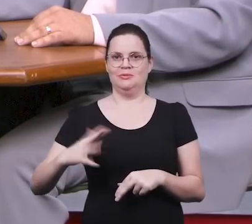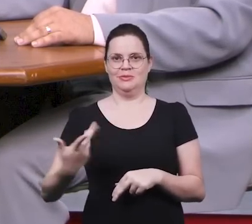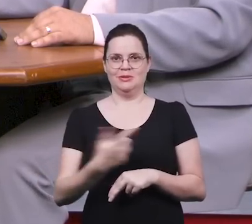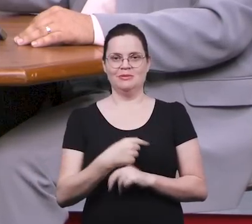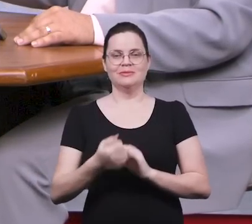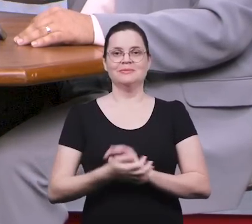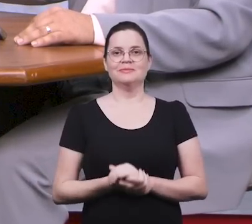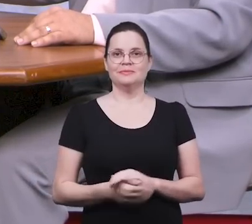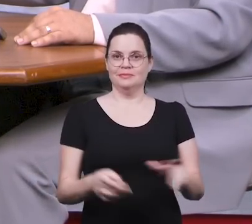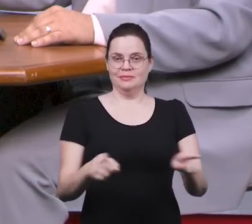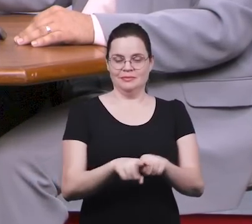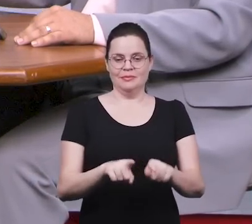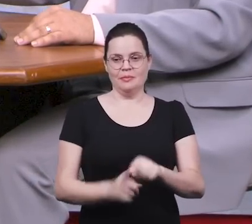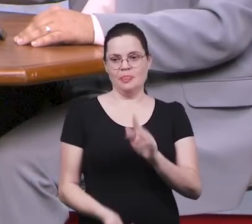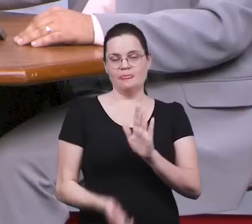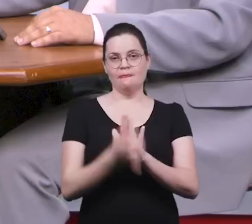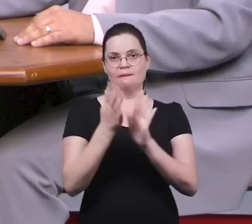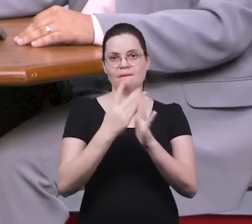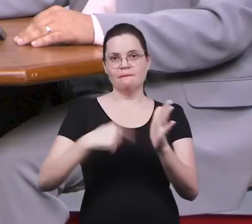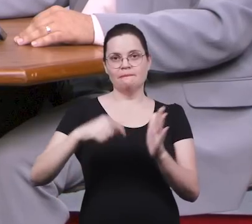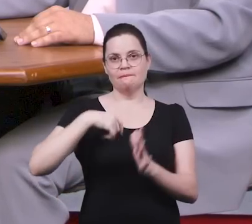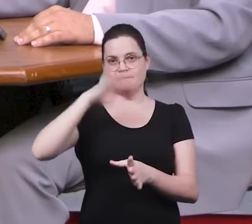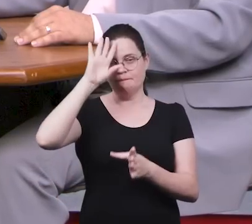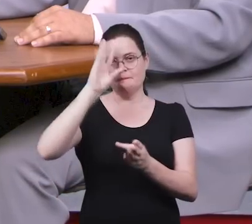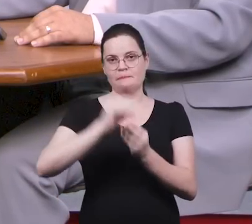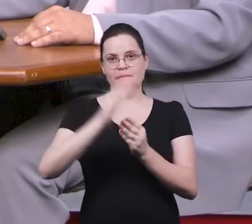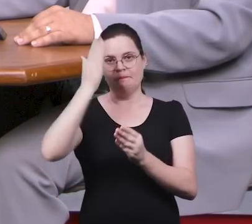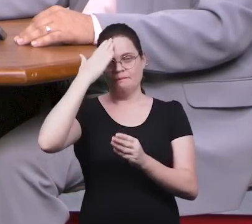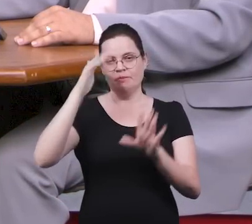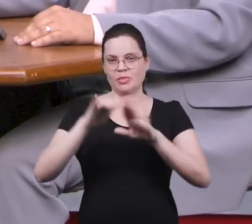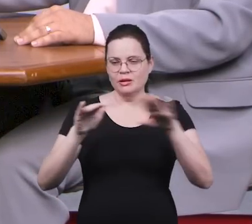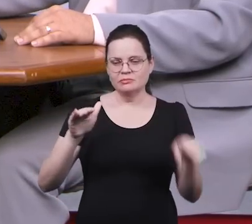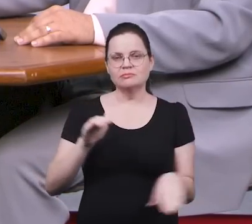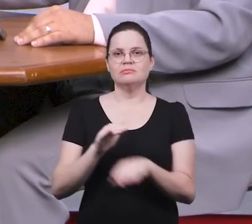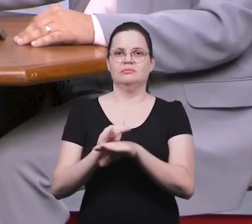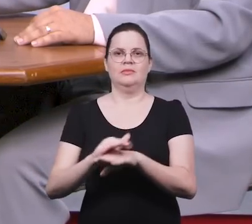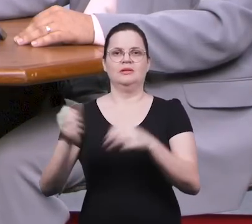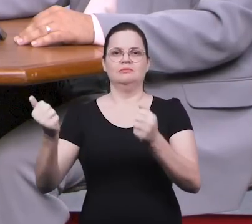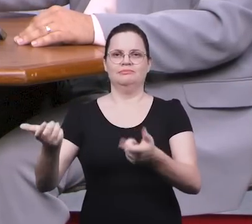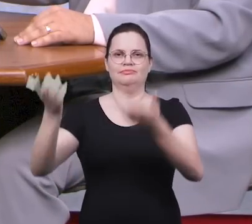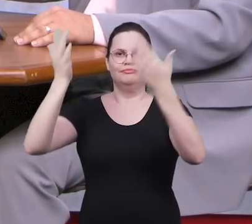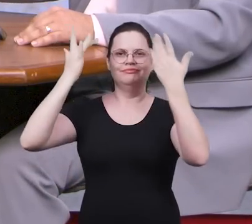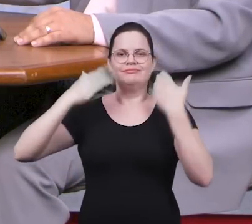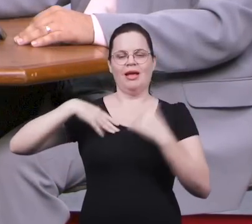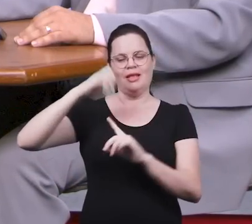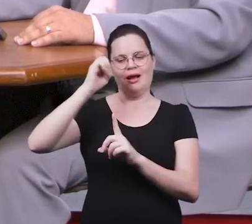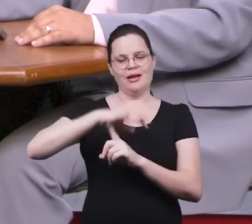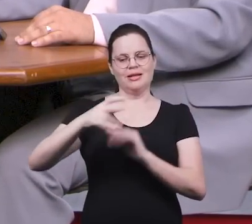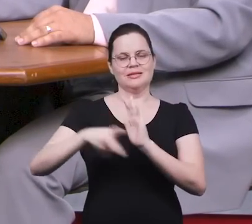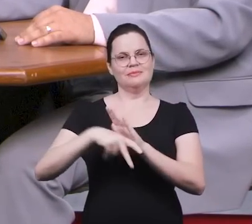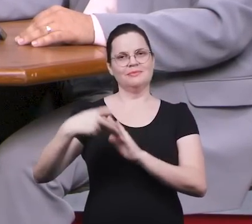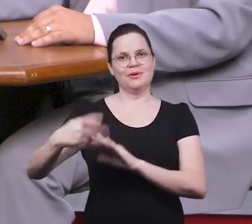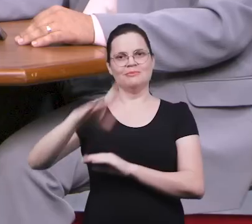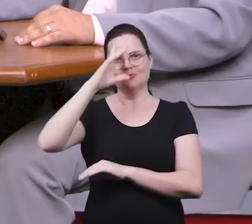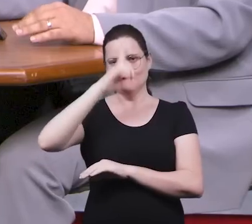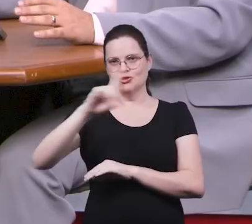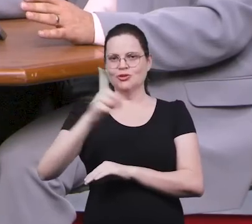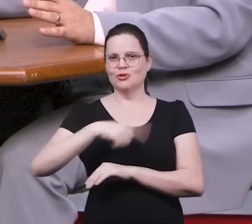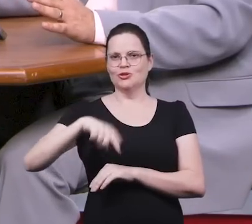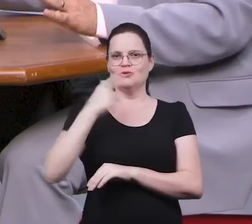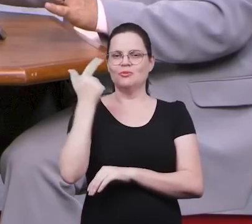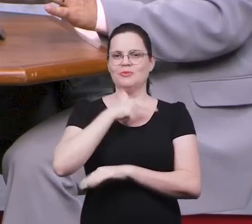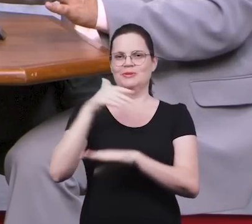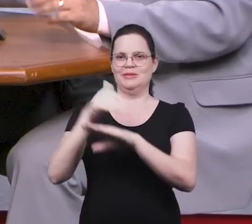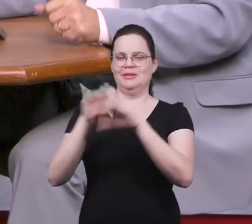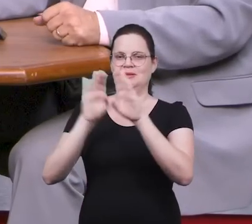Amém. E o louvor nos leva a entender essa humildade e viver os benefícios da abundante graça de Deus. Amém. É